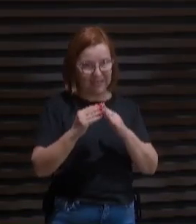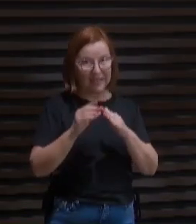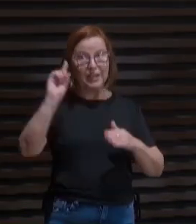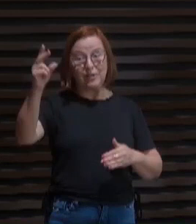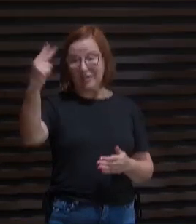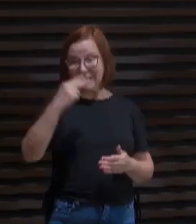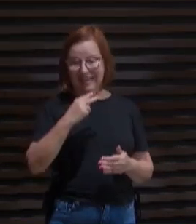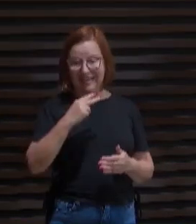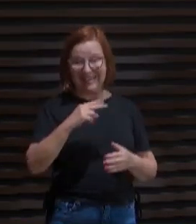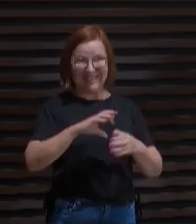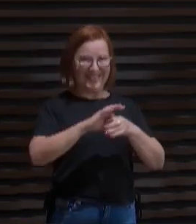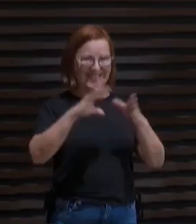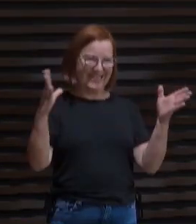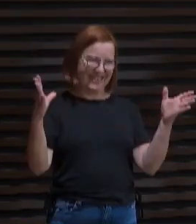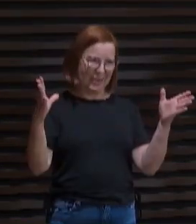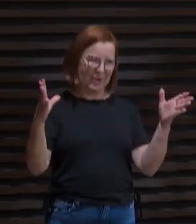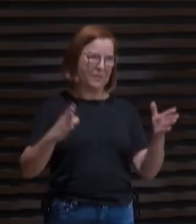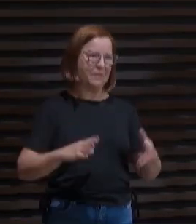e livrarás.